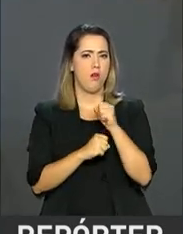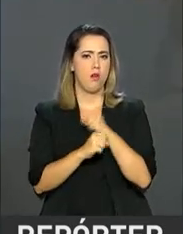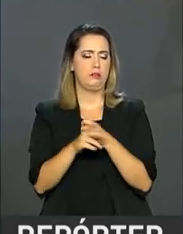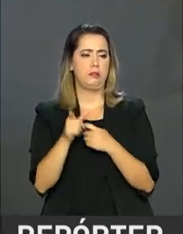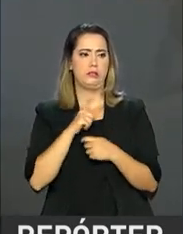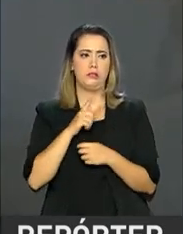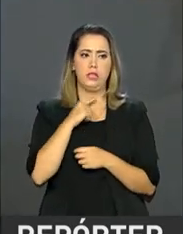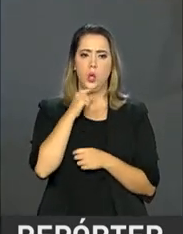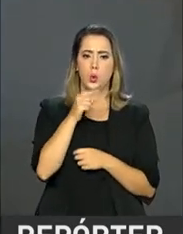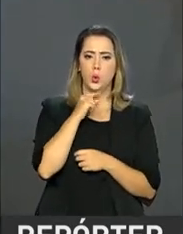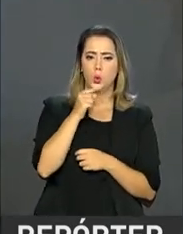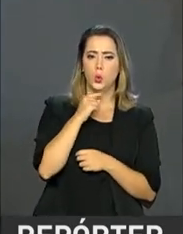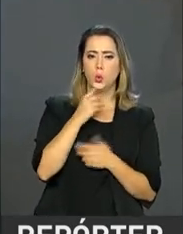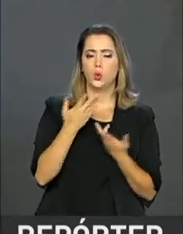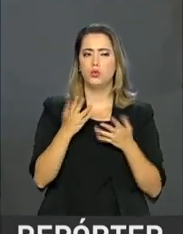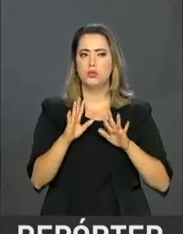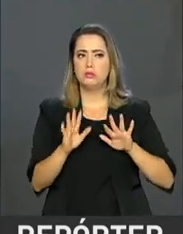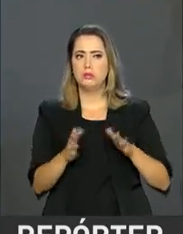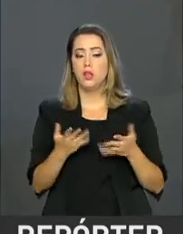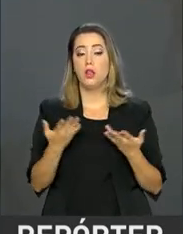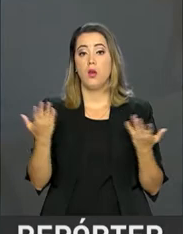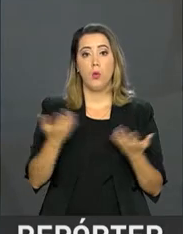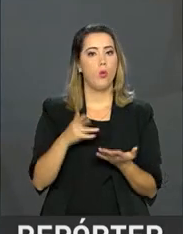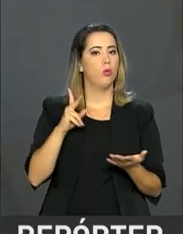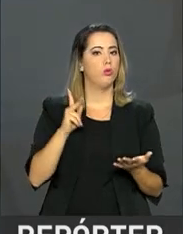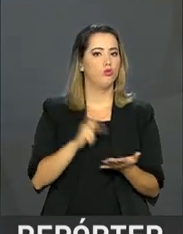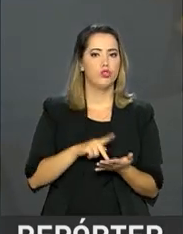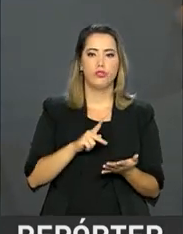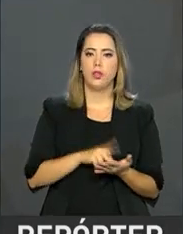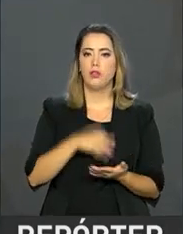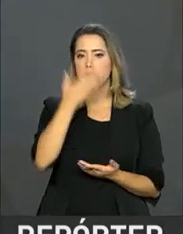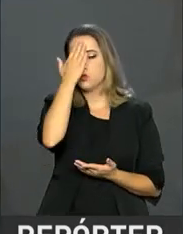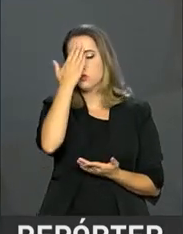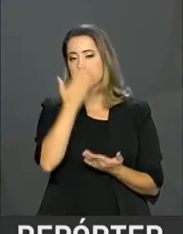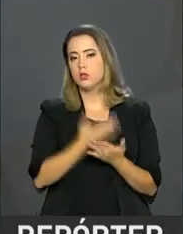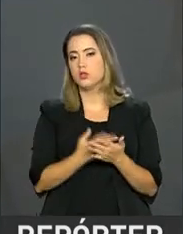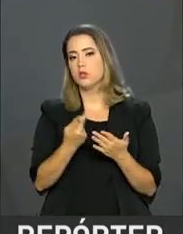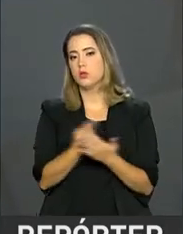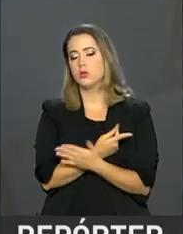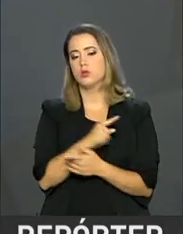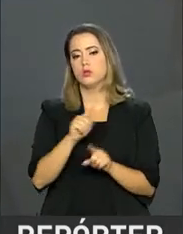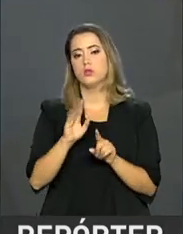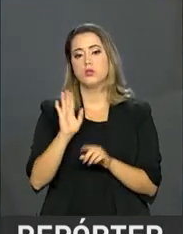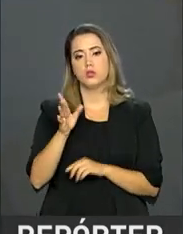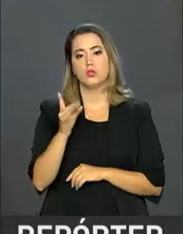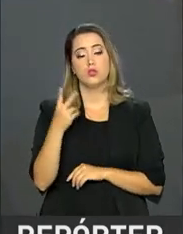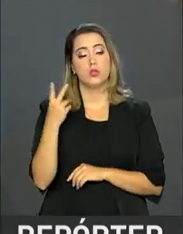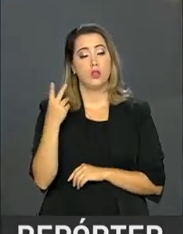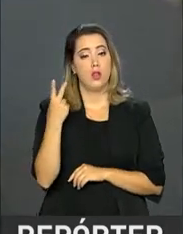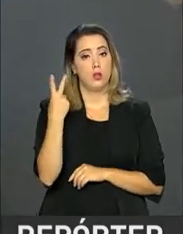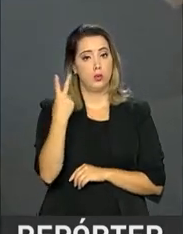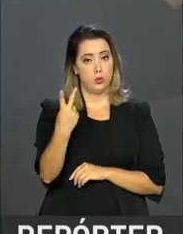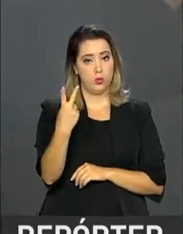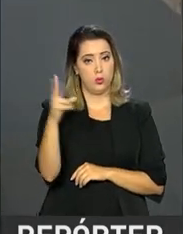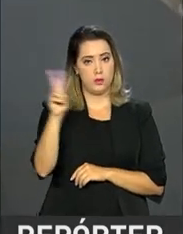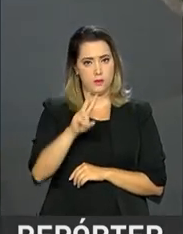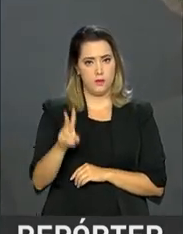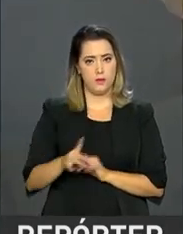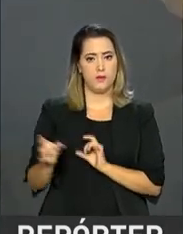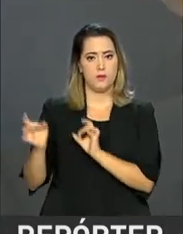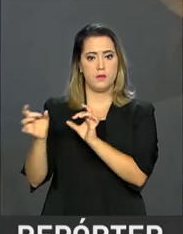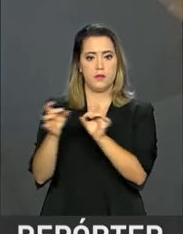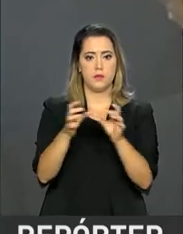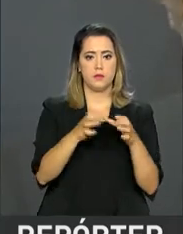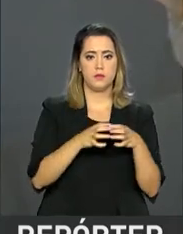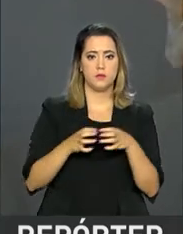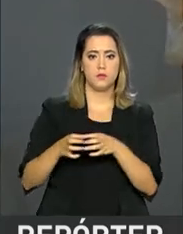dúvida uma incredulidade hoje há uma certeza do que foi feito já fizemos dois leilões e seu no leilão pequeno de campos maduros